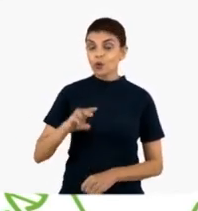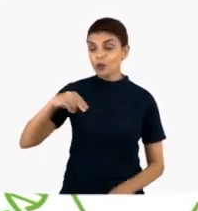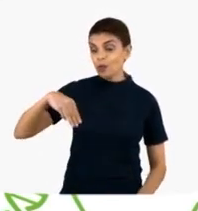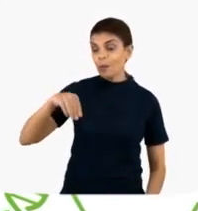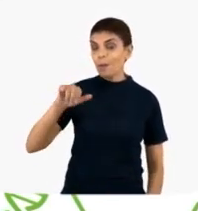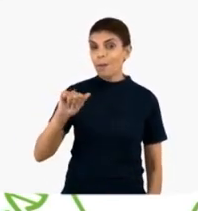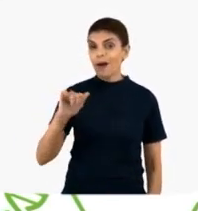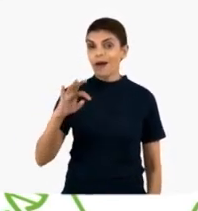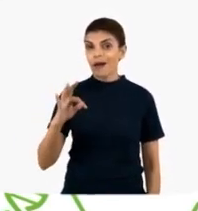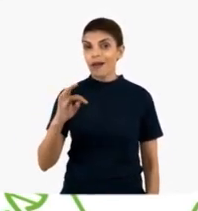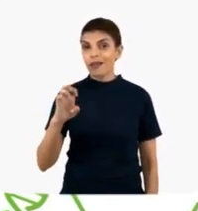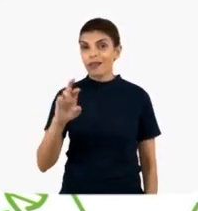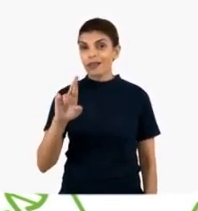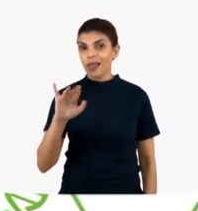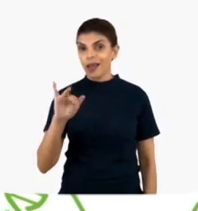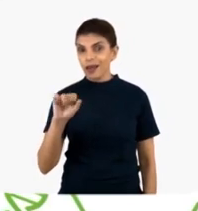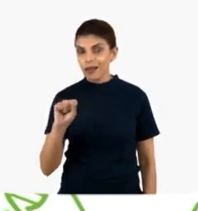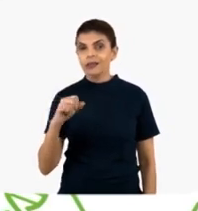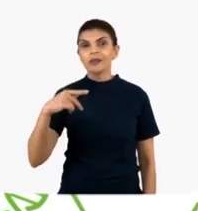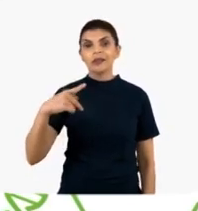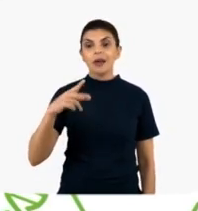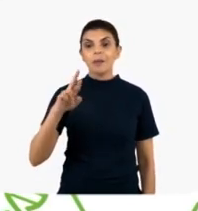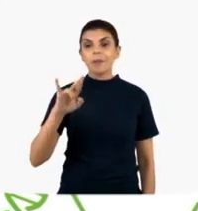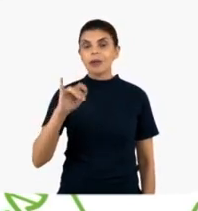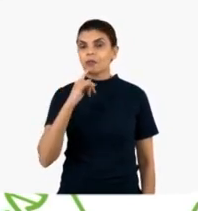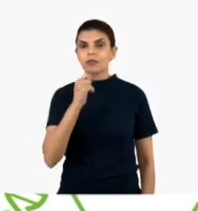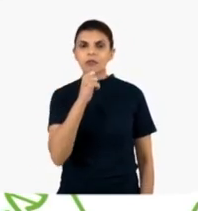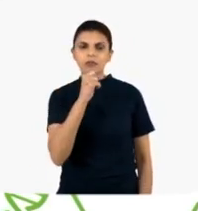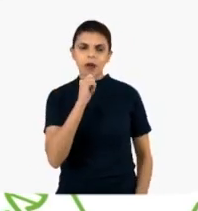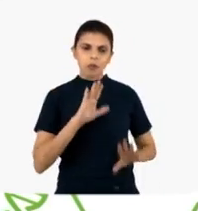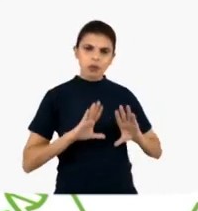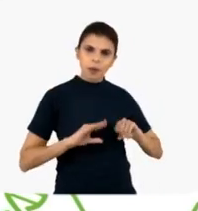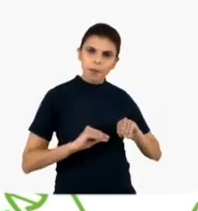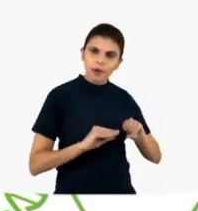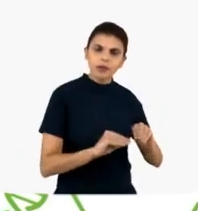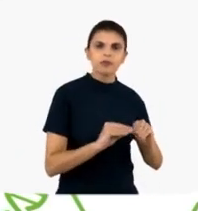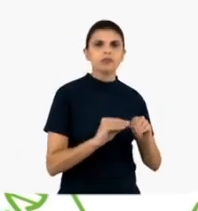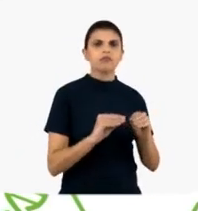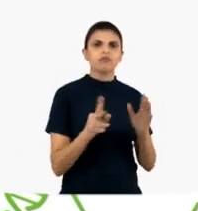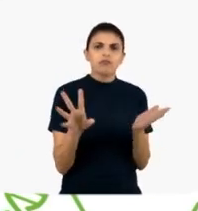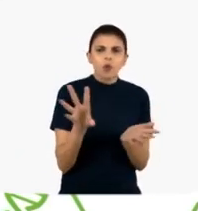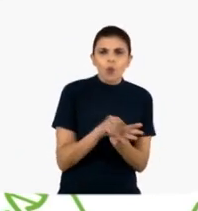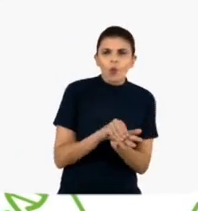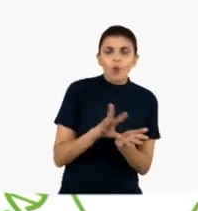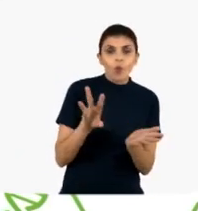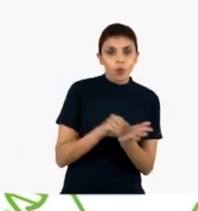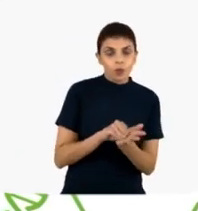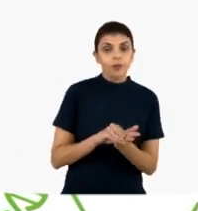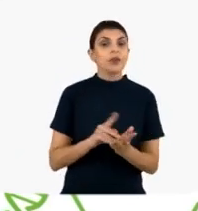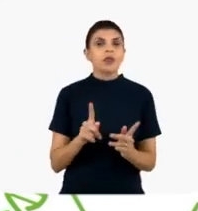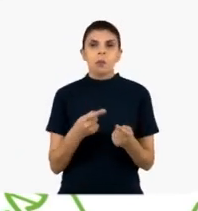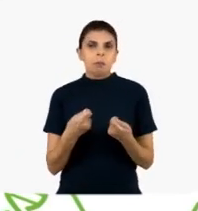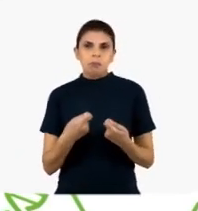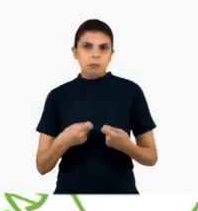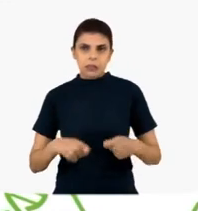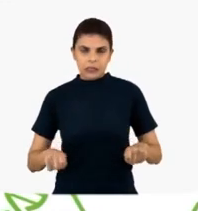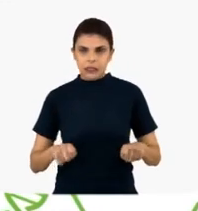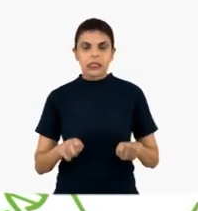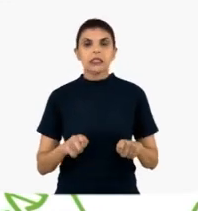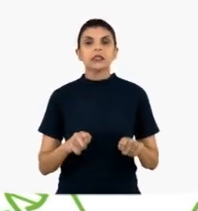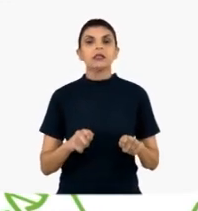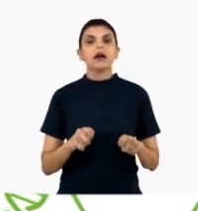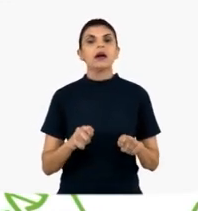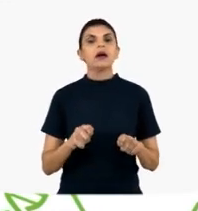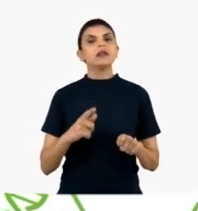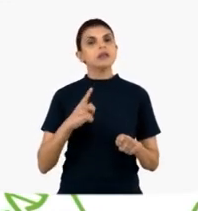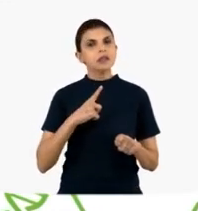de matérias-primas sem tanta manipulação, não sem tanto acondicionamento. No